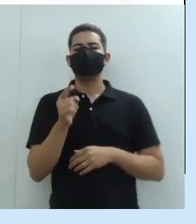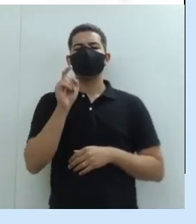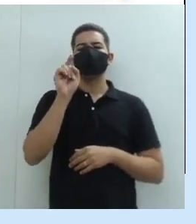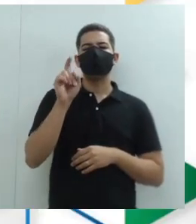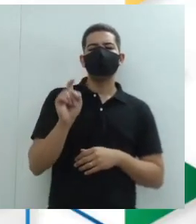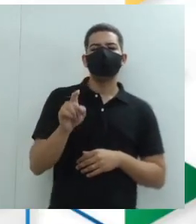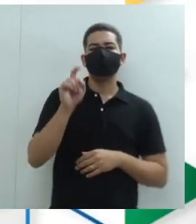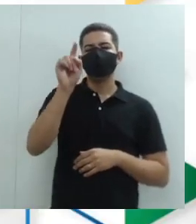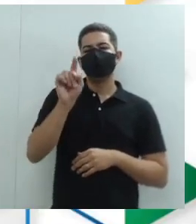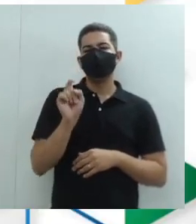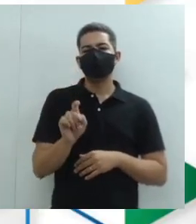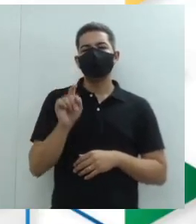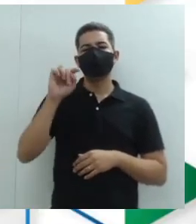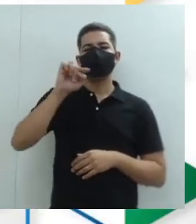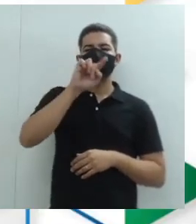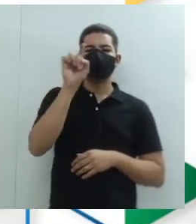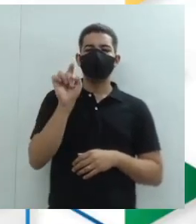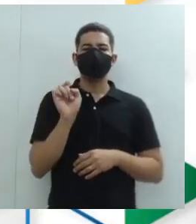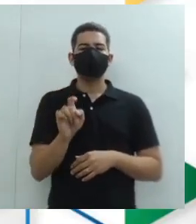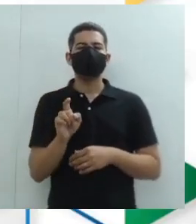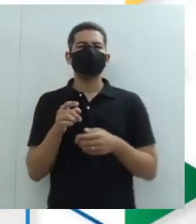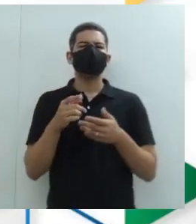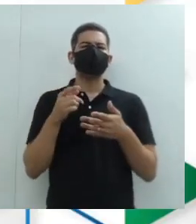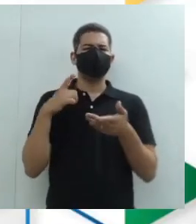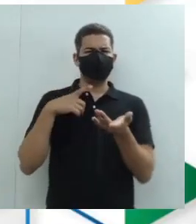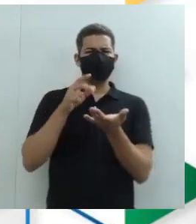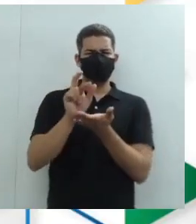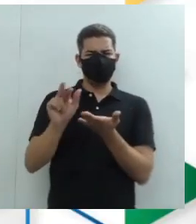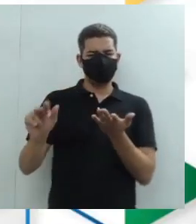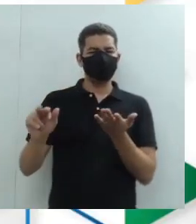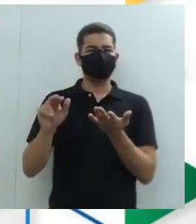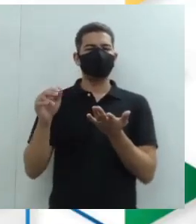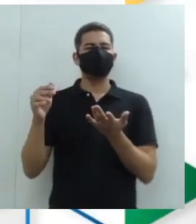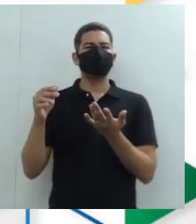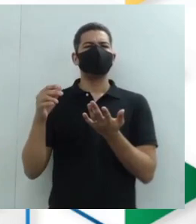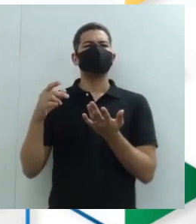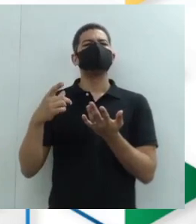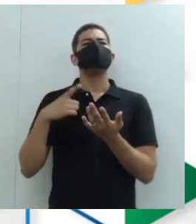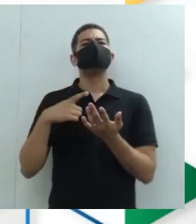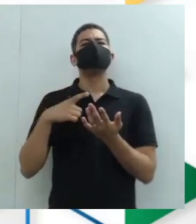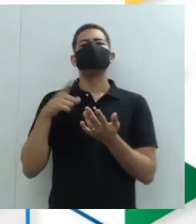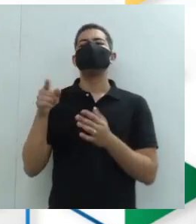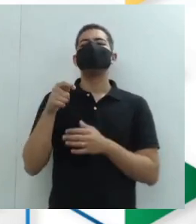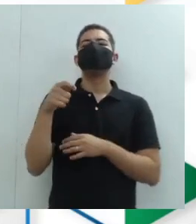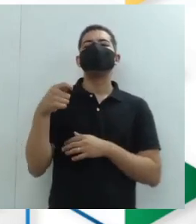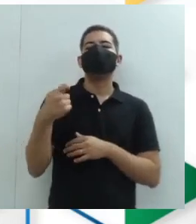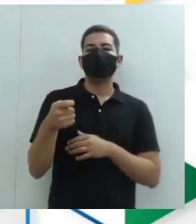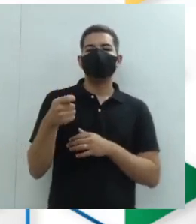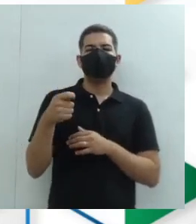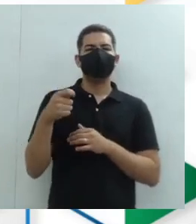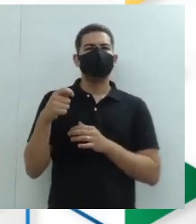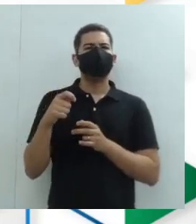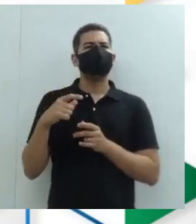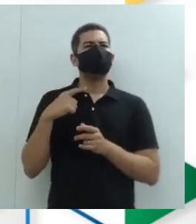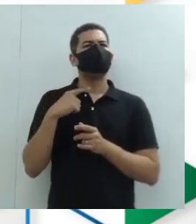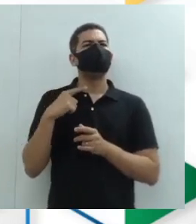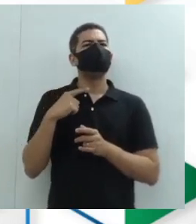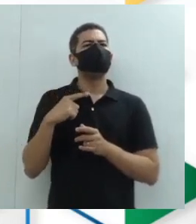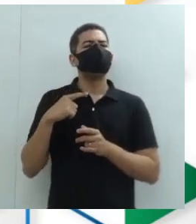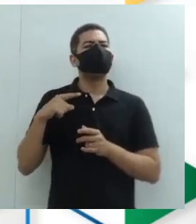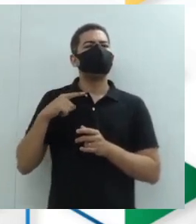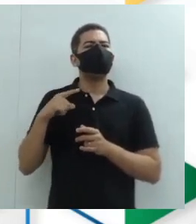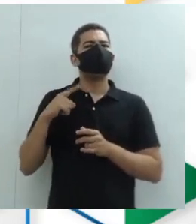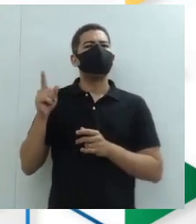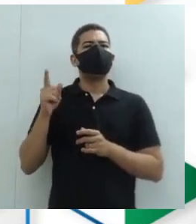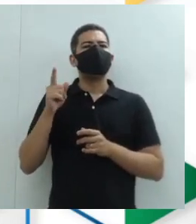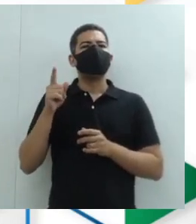neste trecho em que a garota está lendo e que demonstra que este trecho não é uma